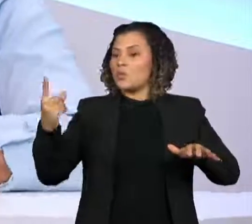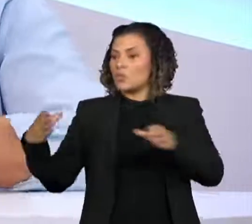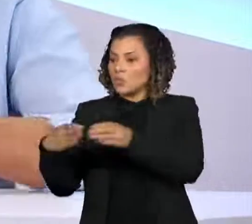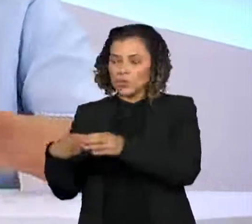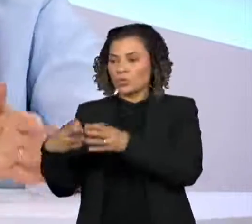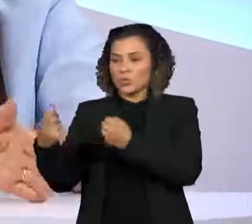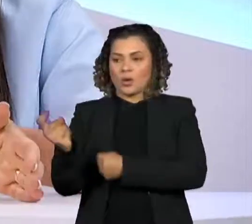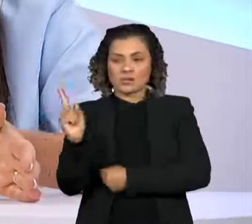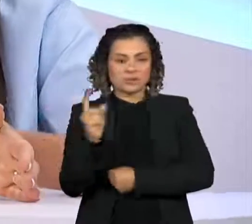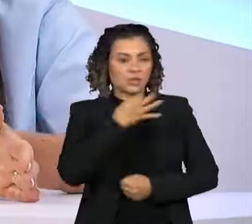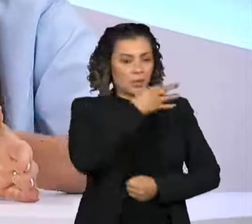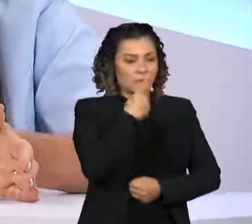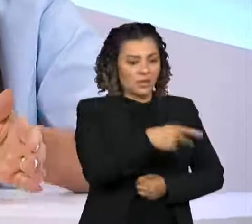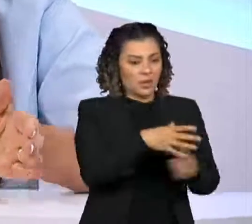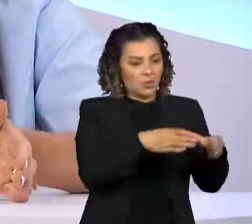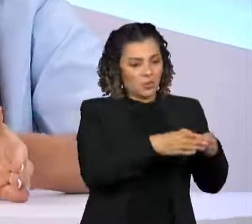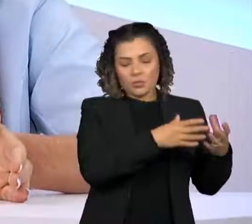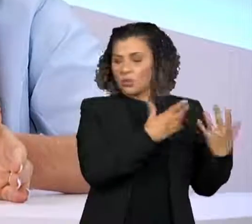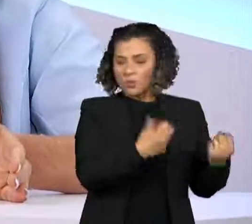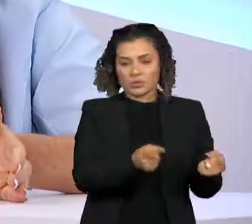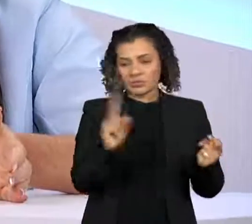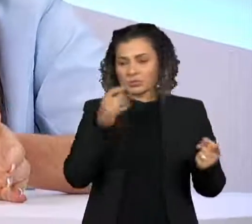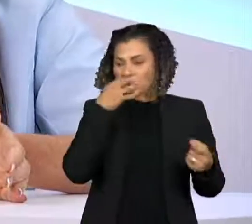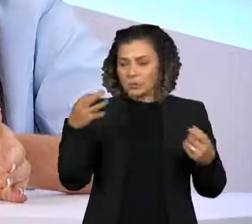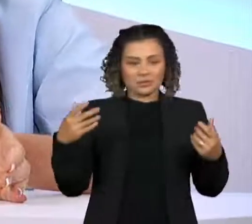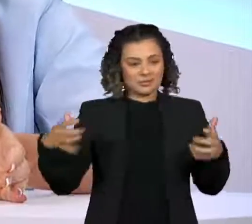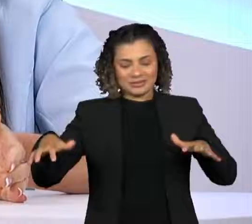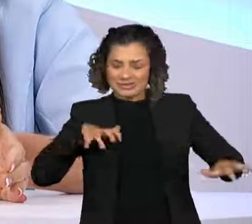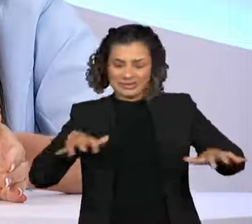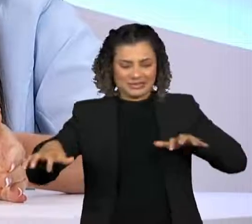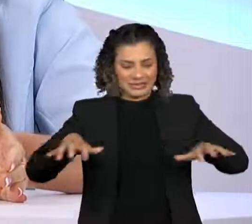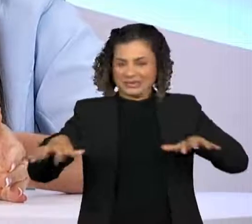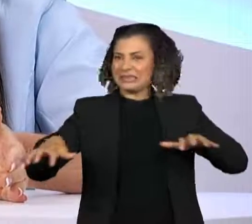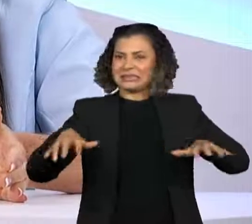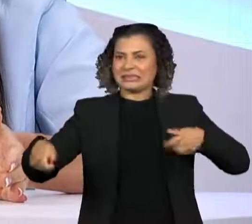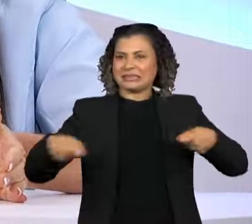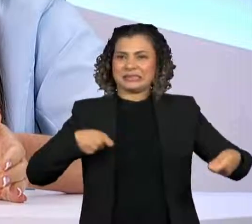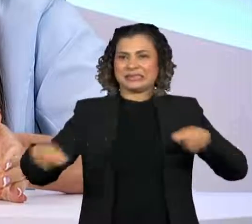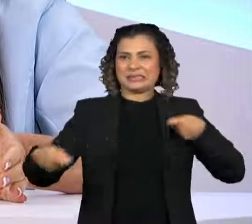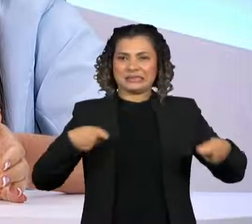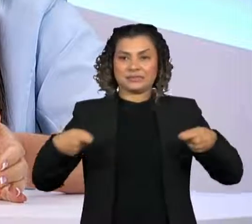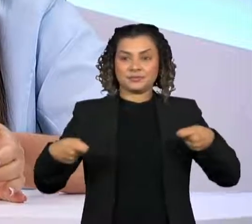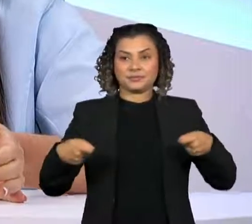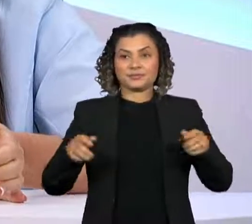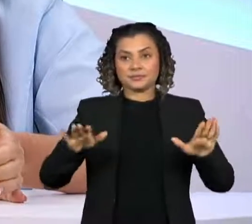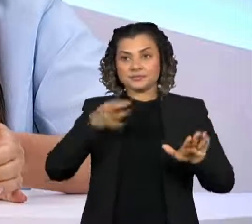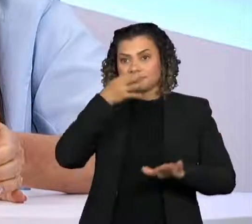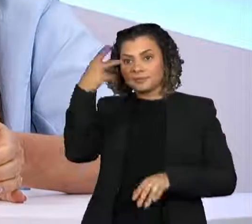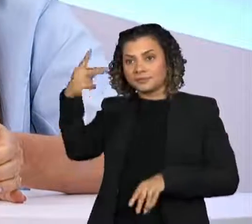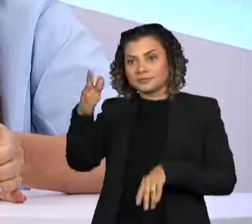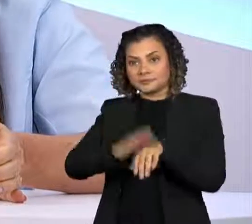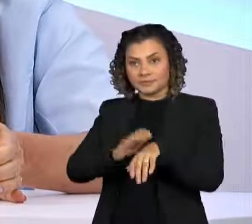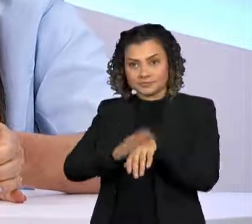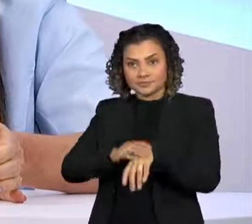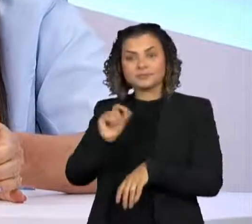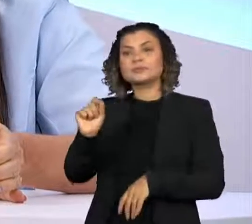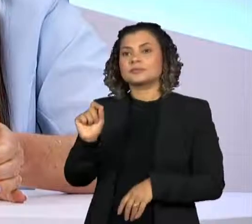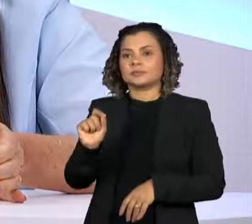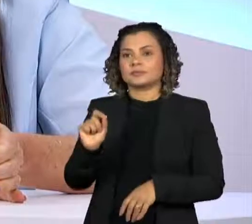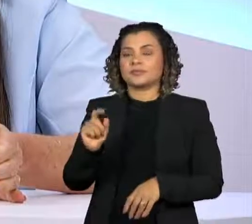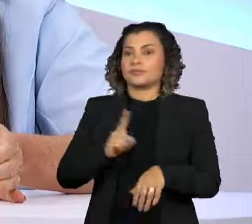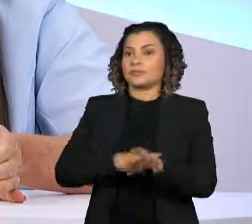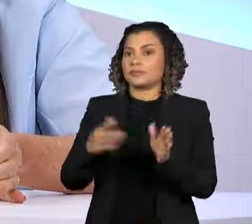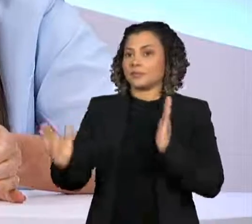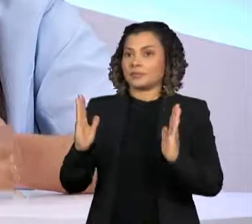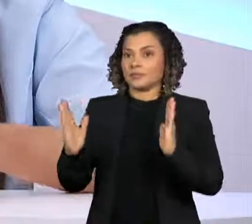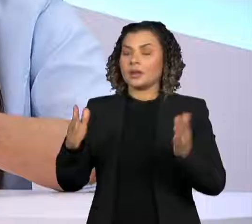escuta o outro, um não ouve o outro. Nesse momento, eu gostaria de ouvir você sobre o